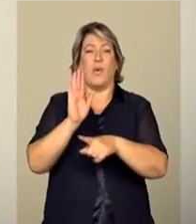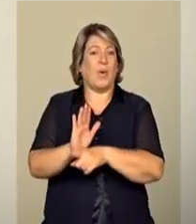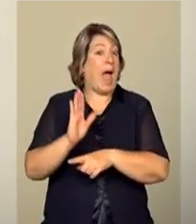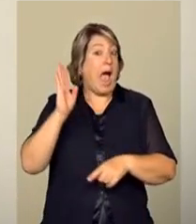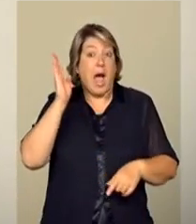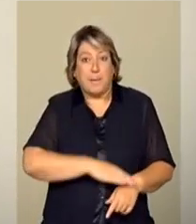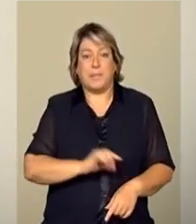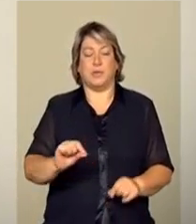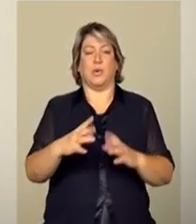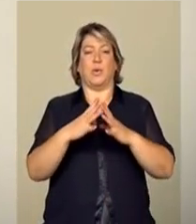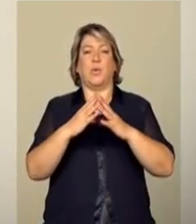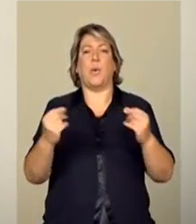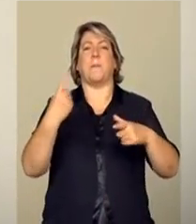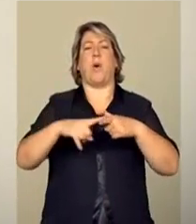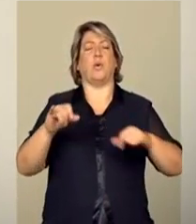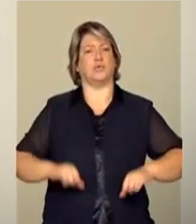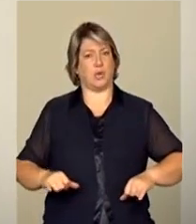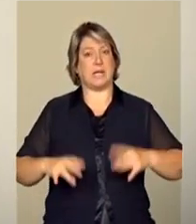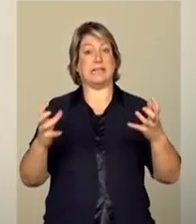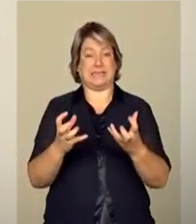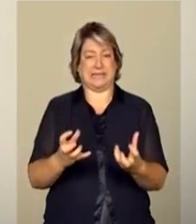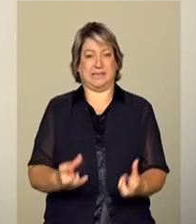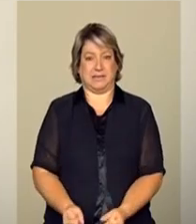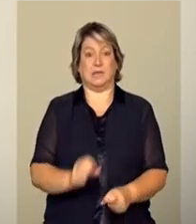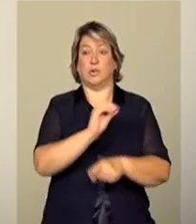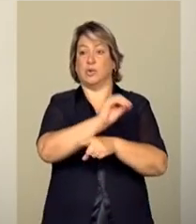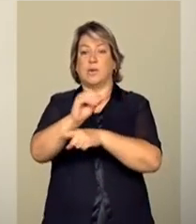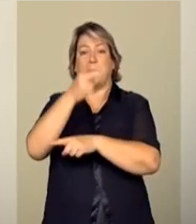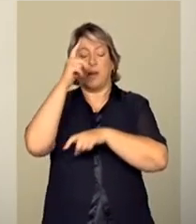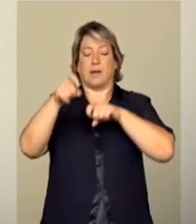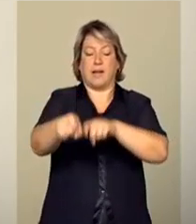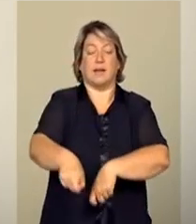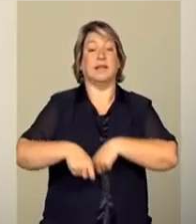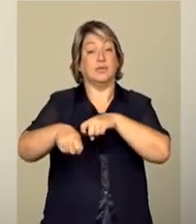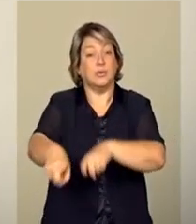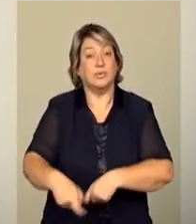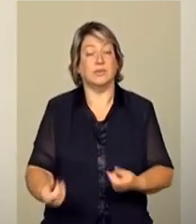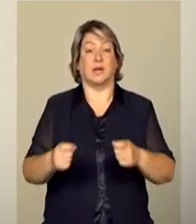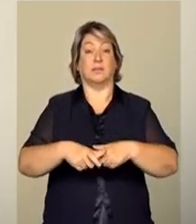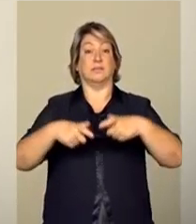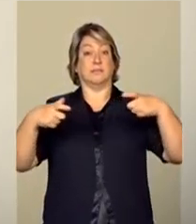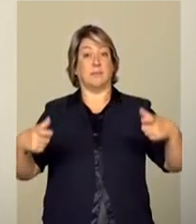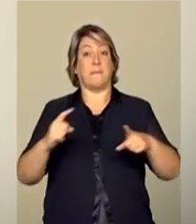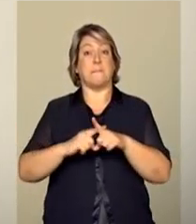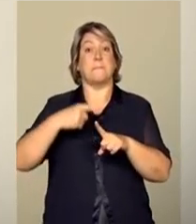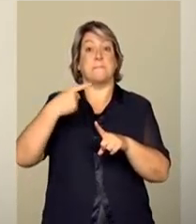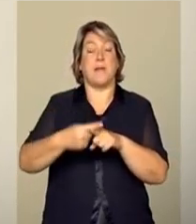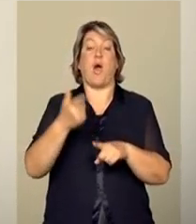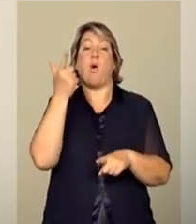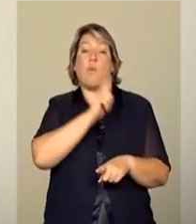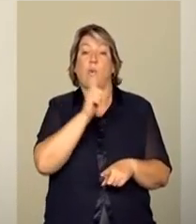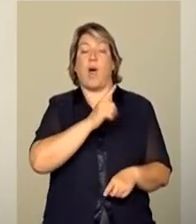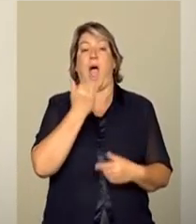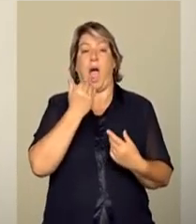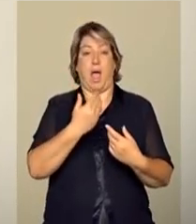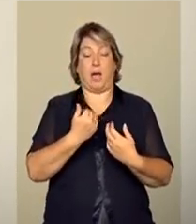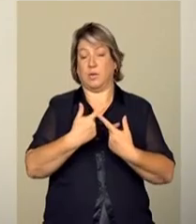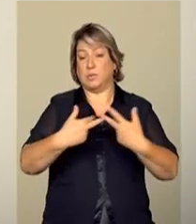imediato dos efeitos da seca os agricultores ampliando mais o acesso à água